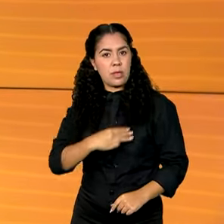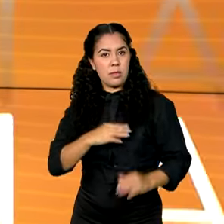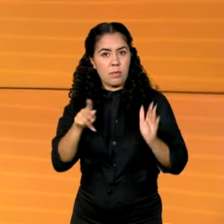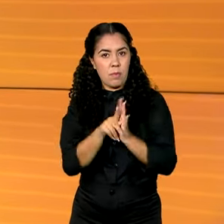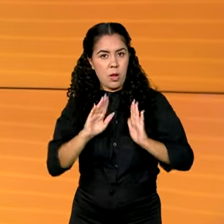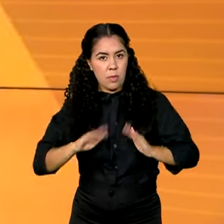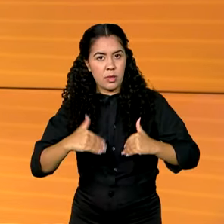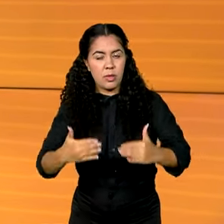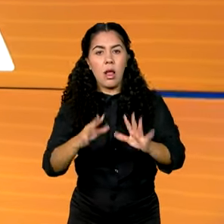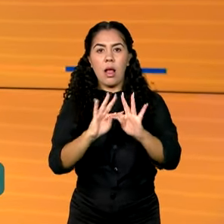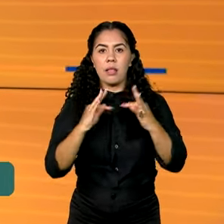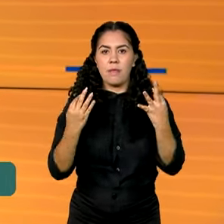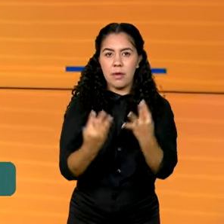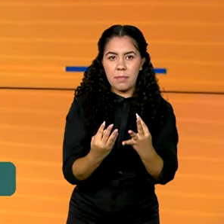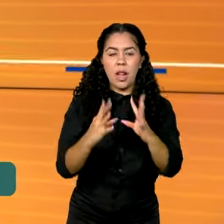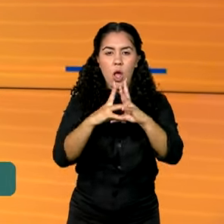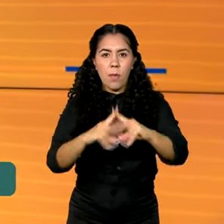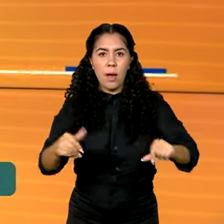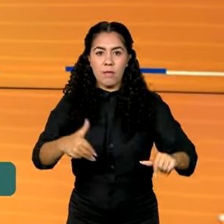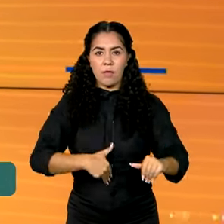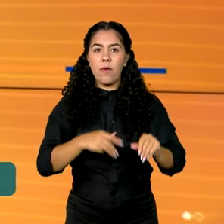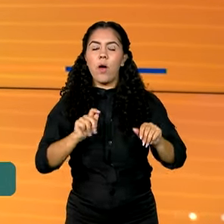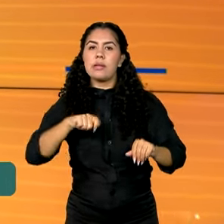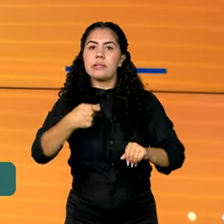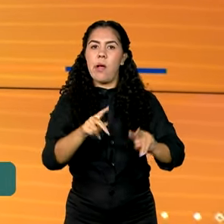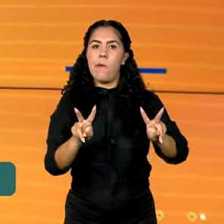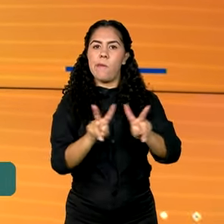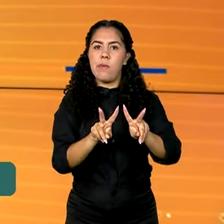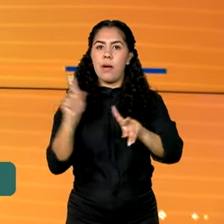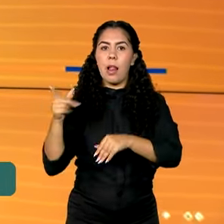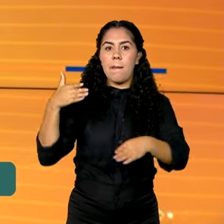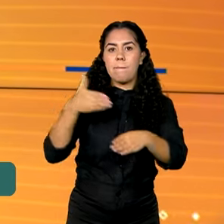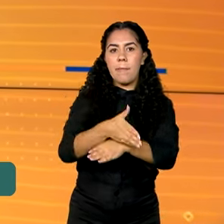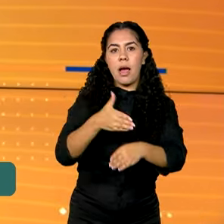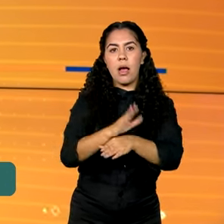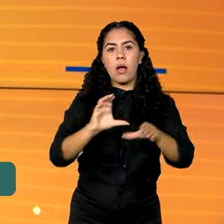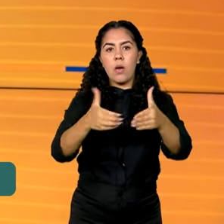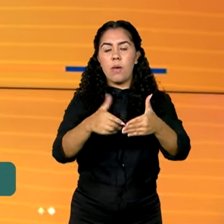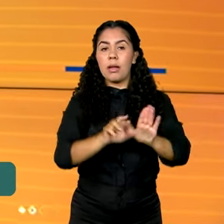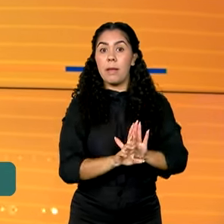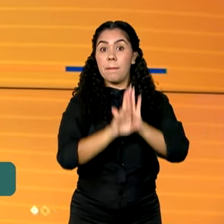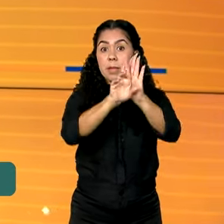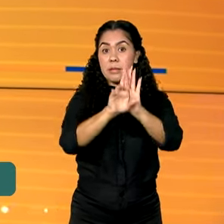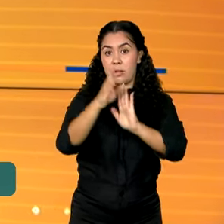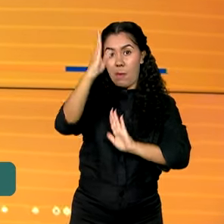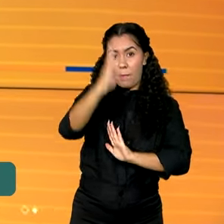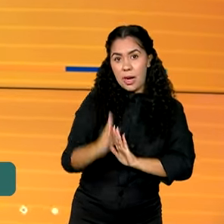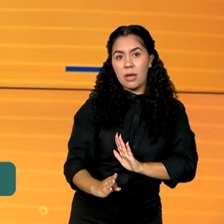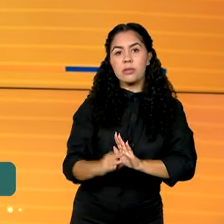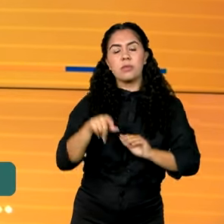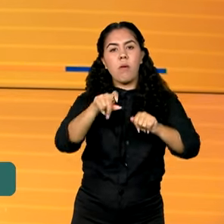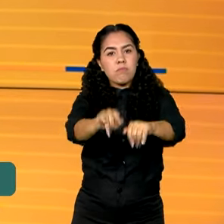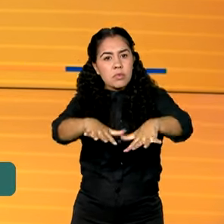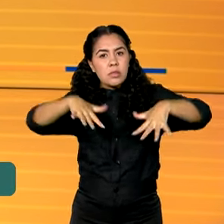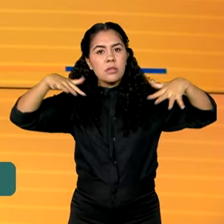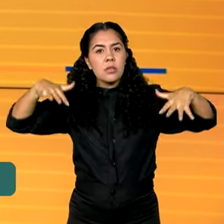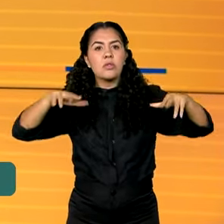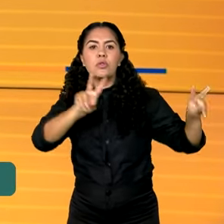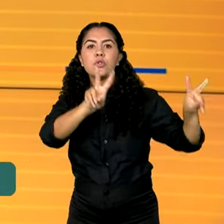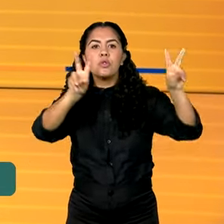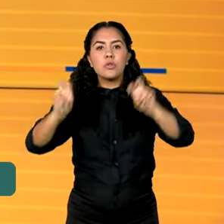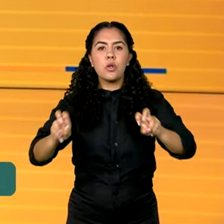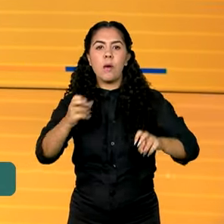Família e Combate à Fome, Wellington Dias, faz parte da comitiva que representa o Brasil na sessão plenária do Comitê de